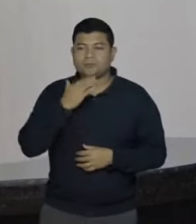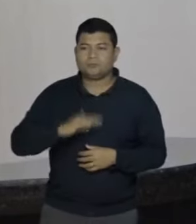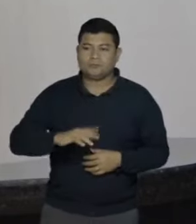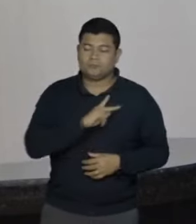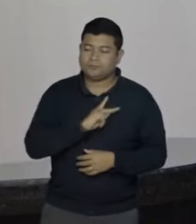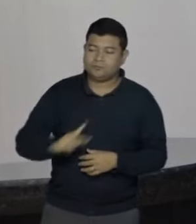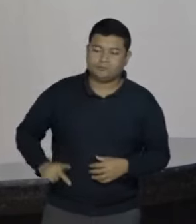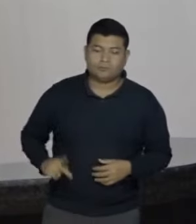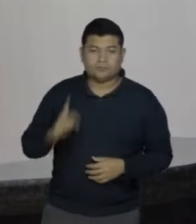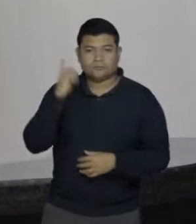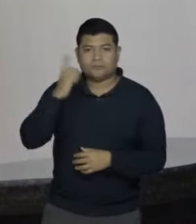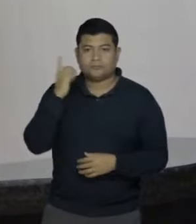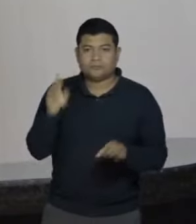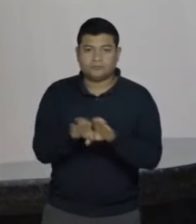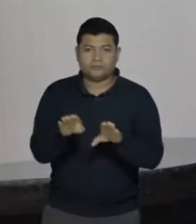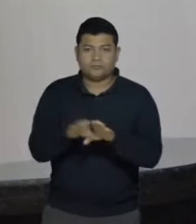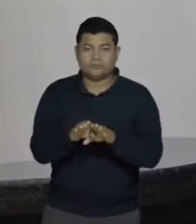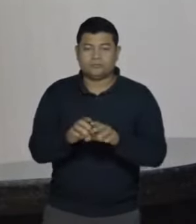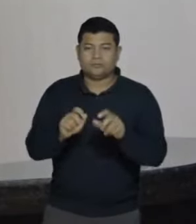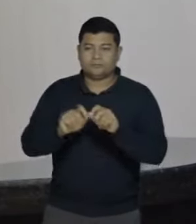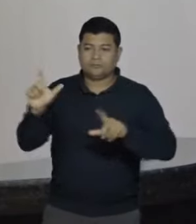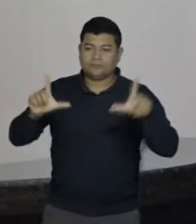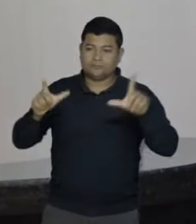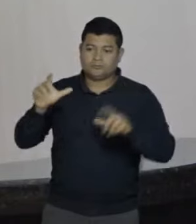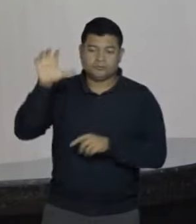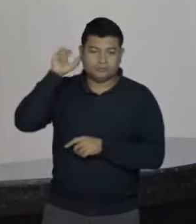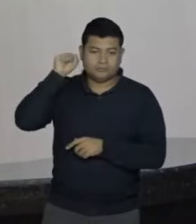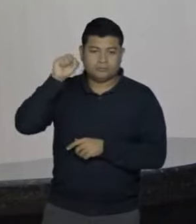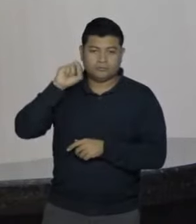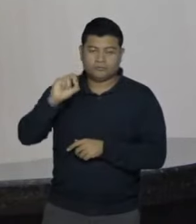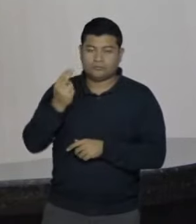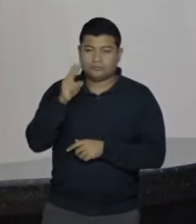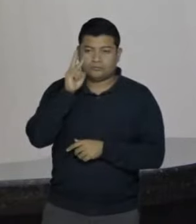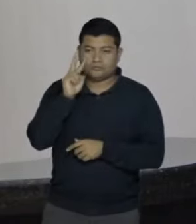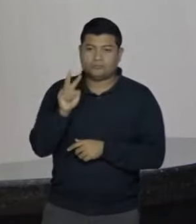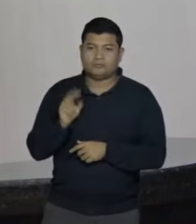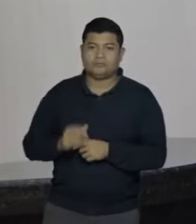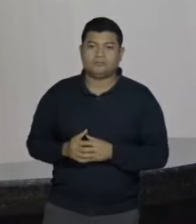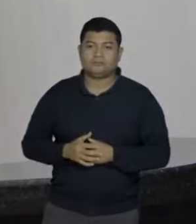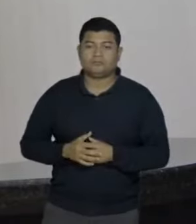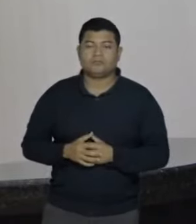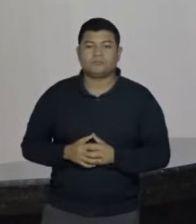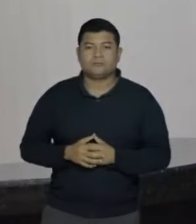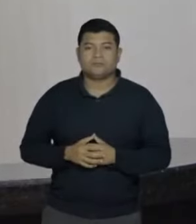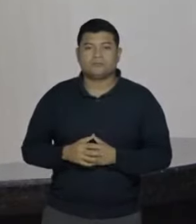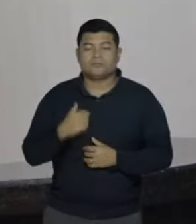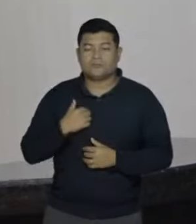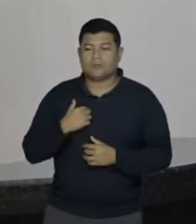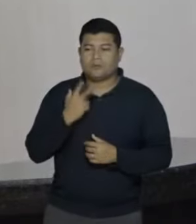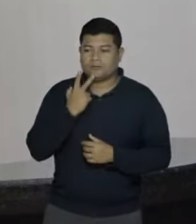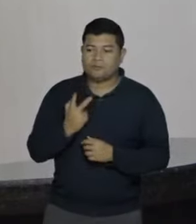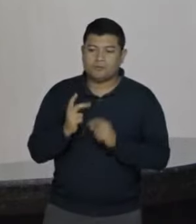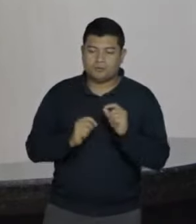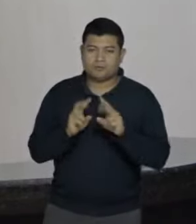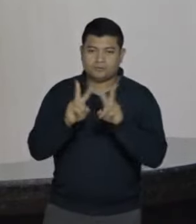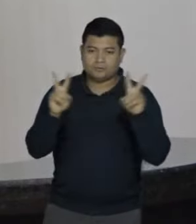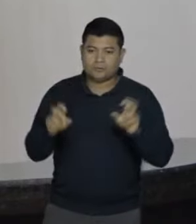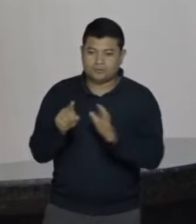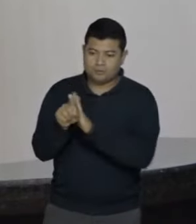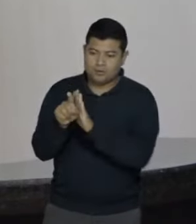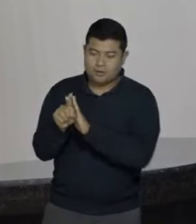público que está em casa também nos ouvindo Quero falar de uma pesquisa que foi realizada